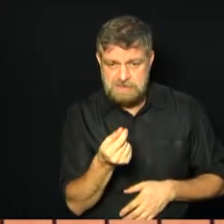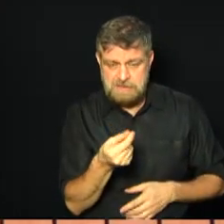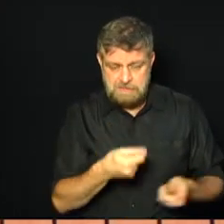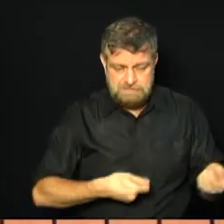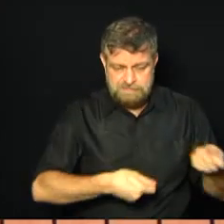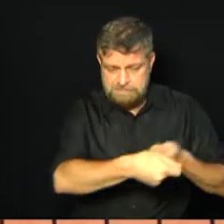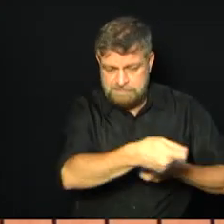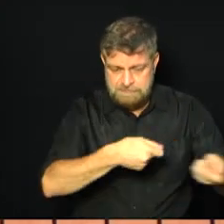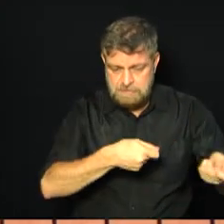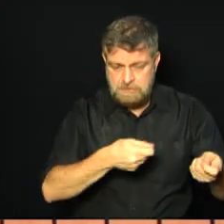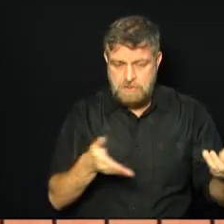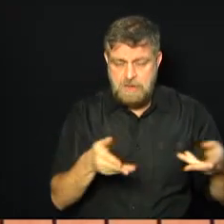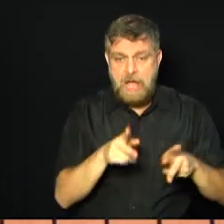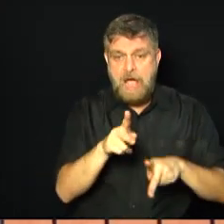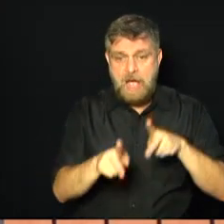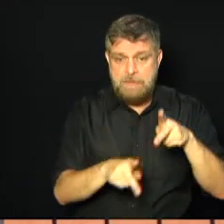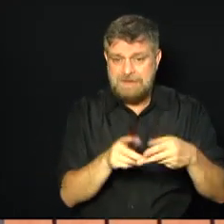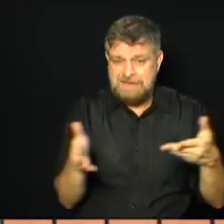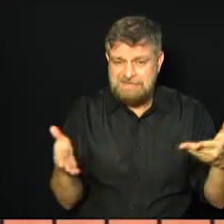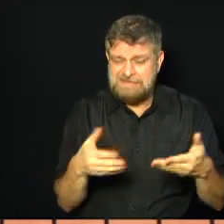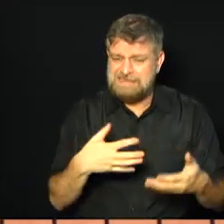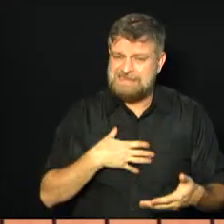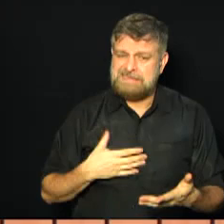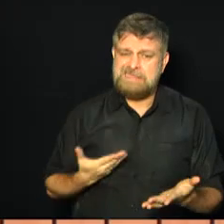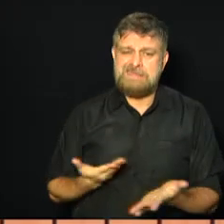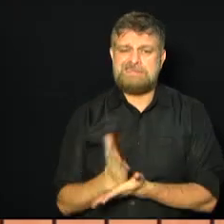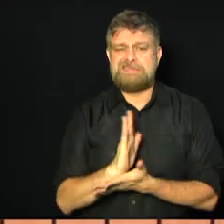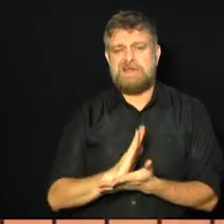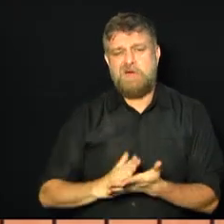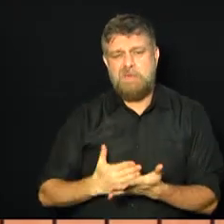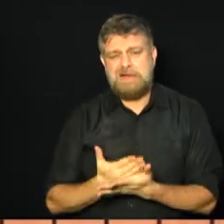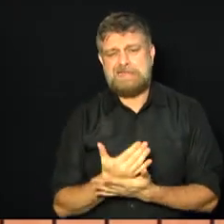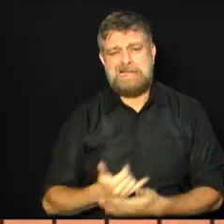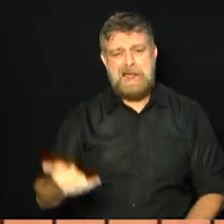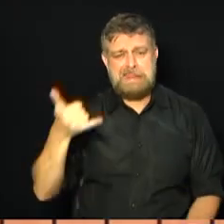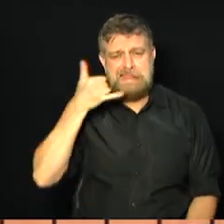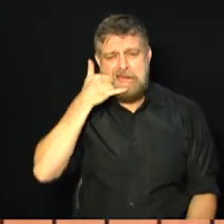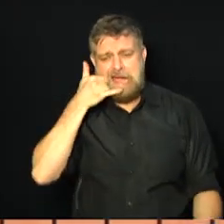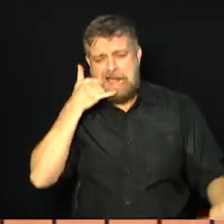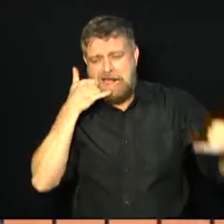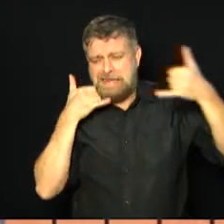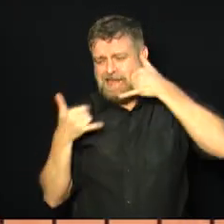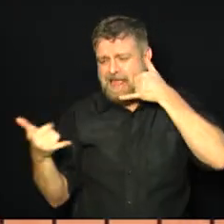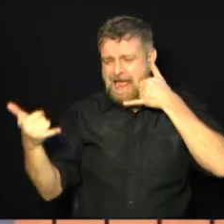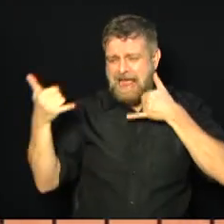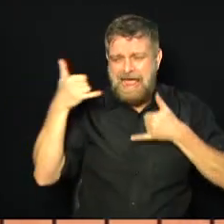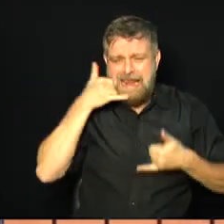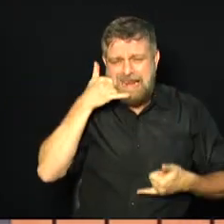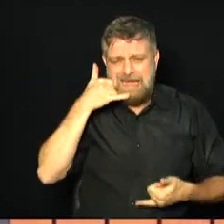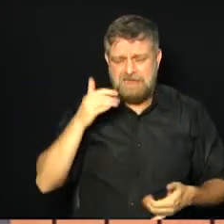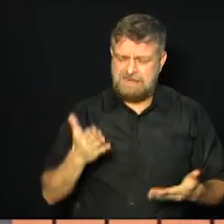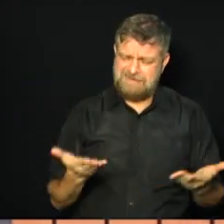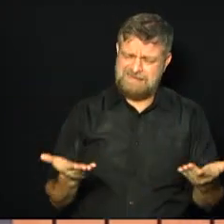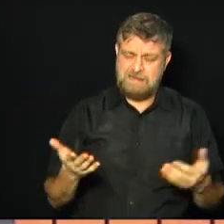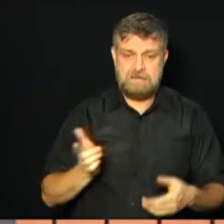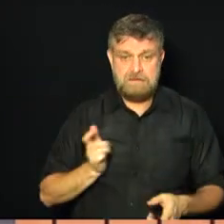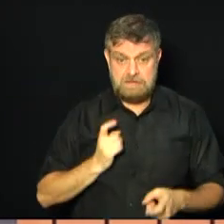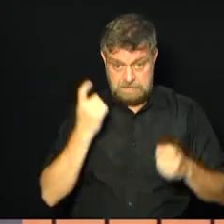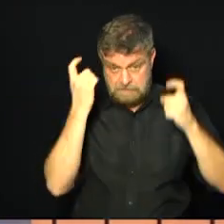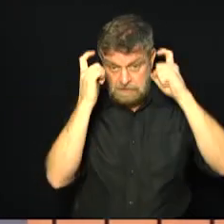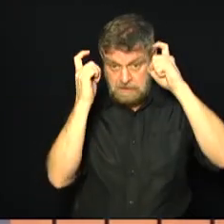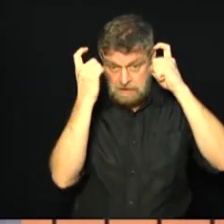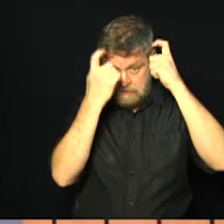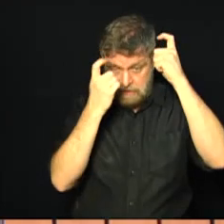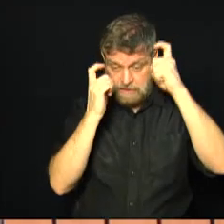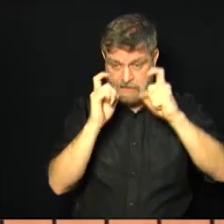a população ela é incomodada por essas empresas. Sim, ela é incomodada. E durante a reunião recebemos aí uma notícia